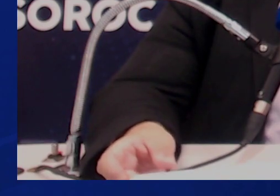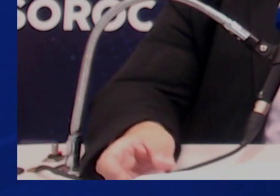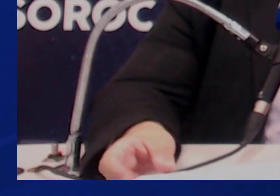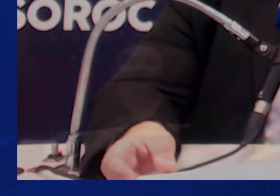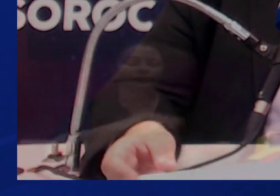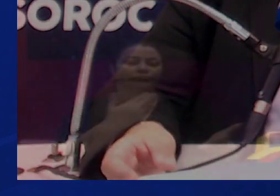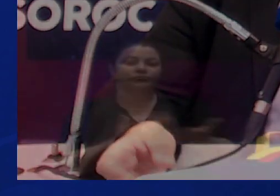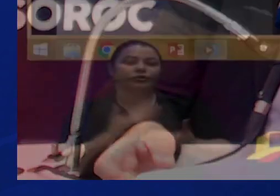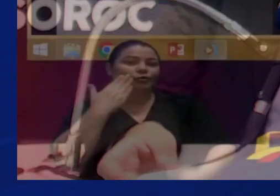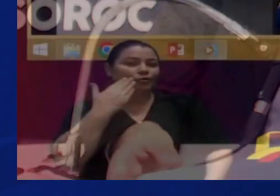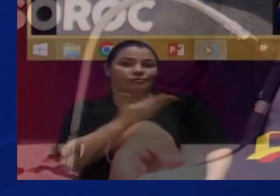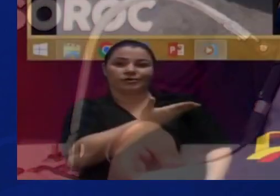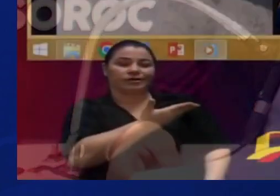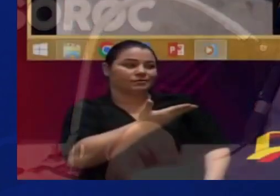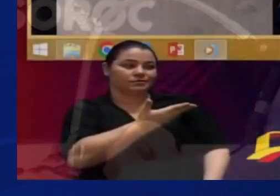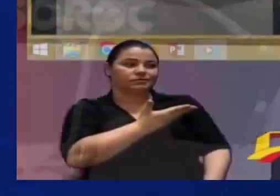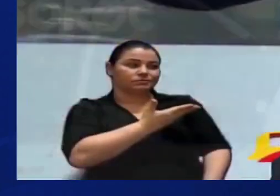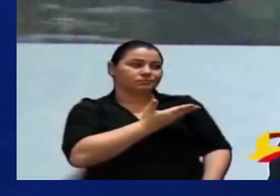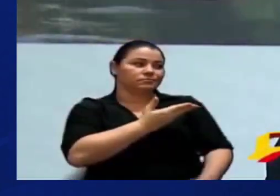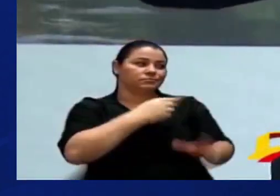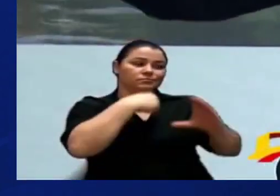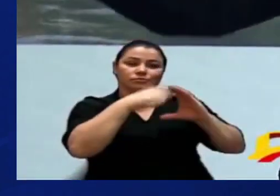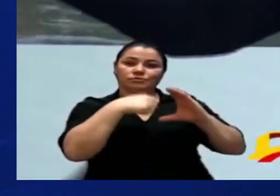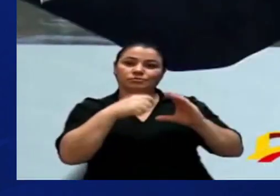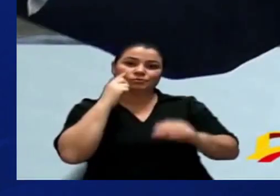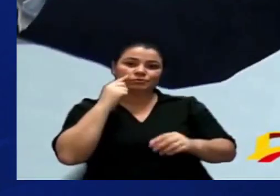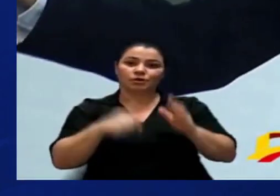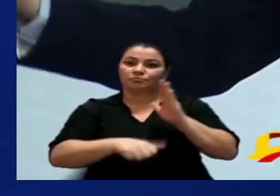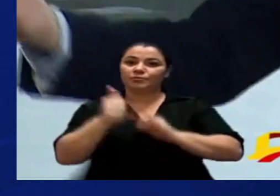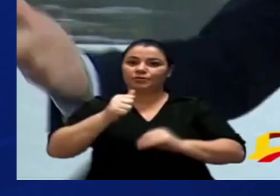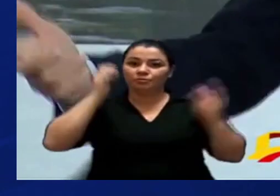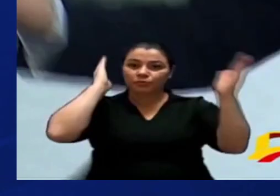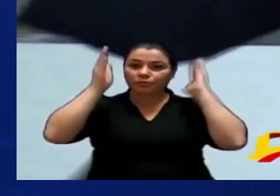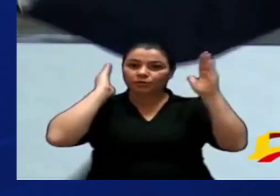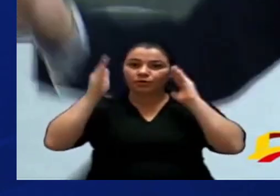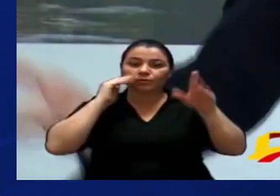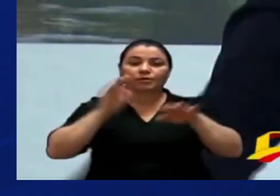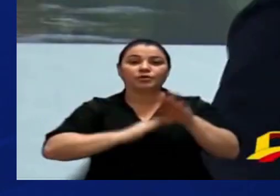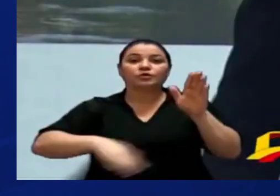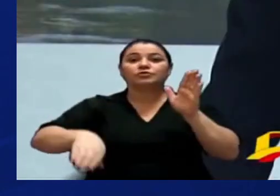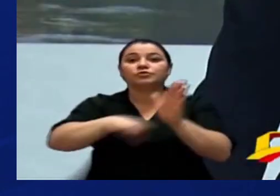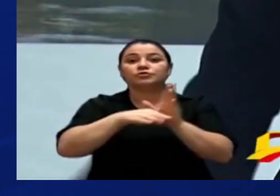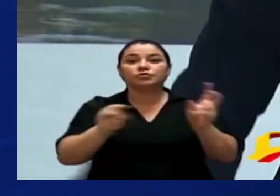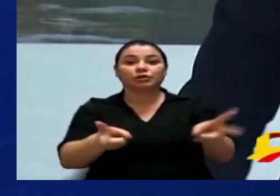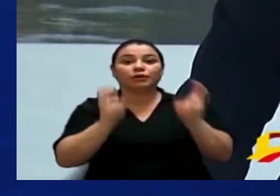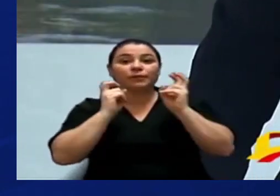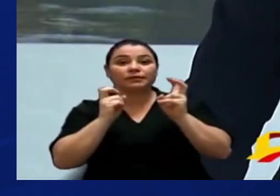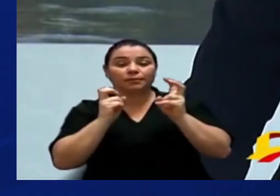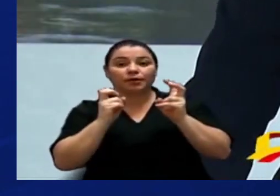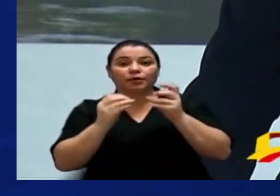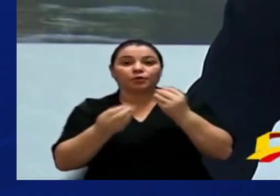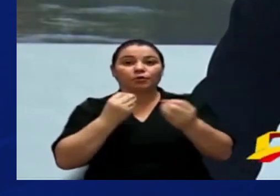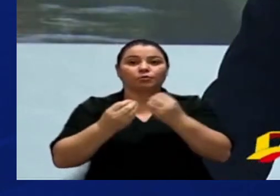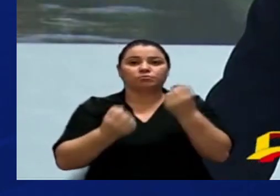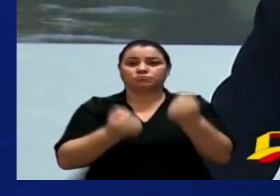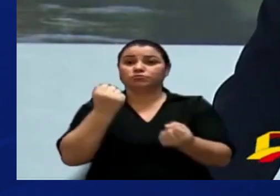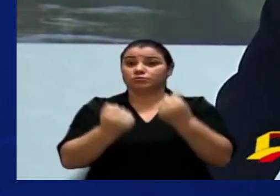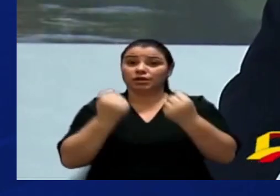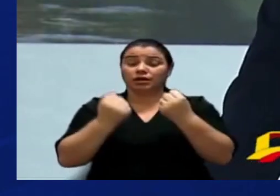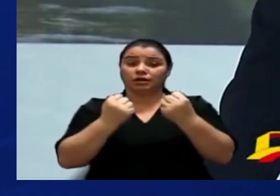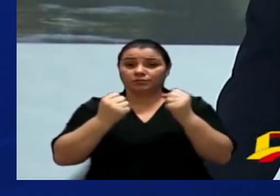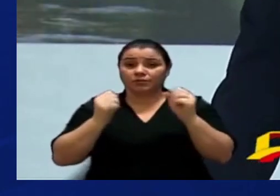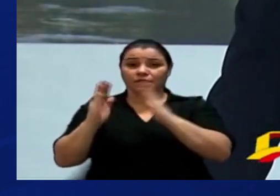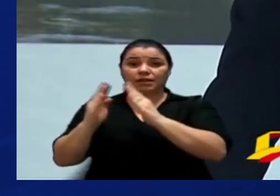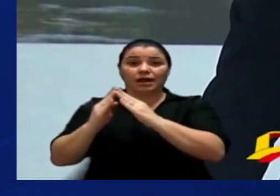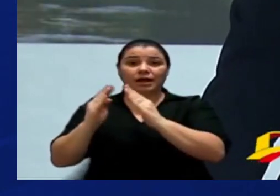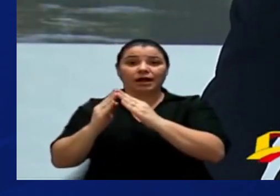soluções. Inclusive, eles filmaram. Ó, primeiro foi um caminhão desembarcando. Chegou até a ver um veículo da